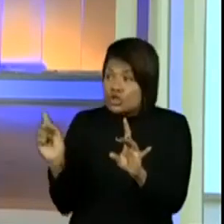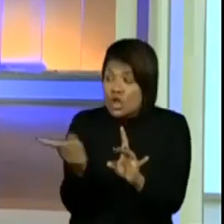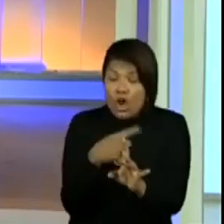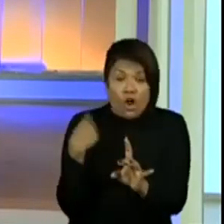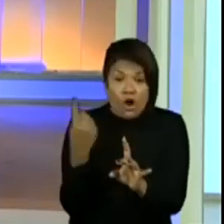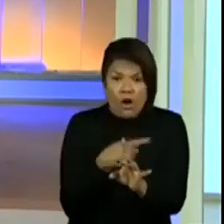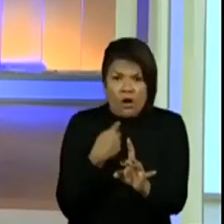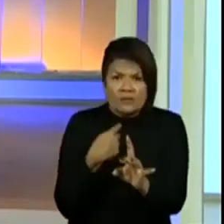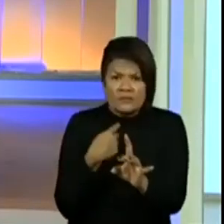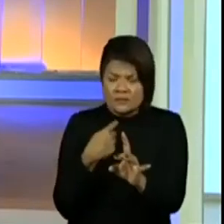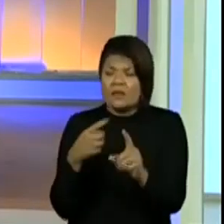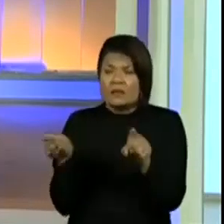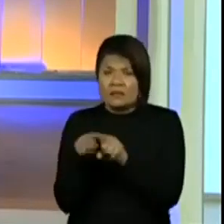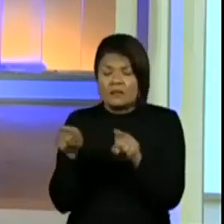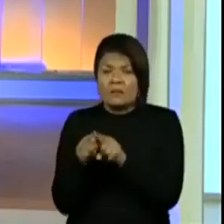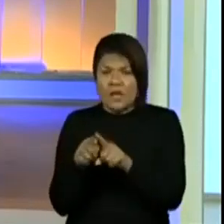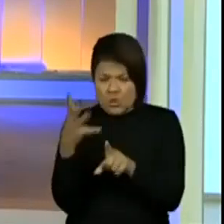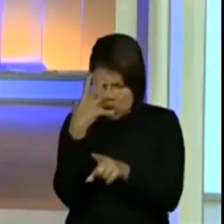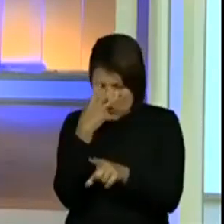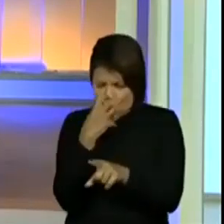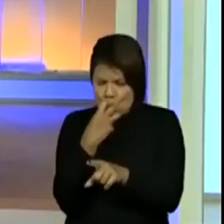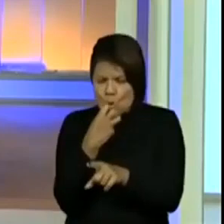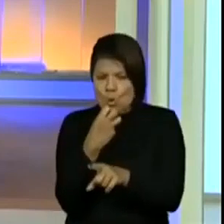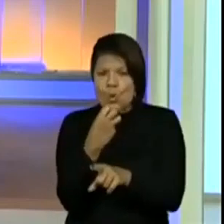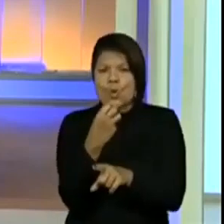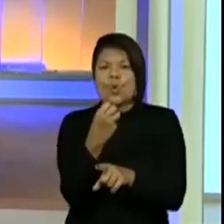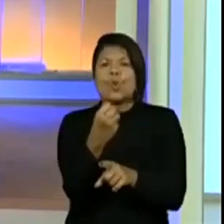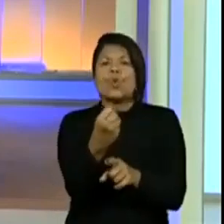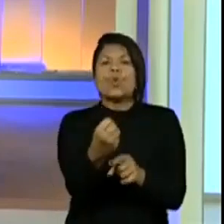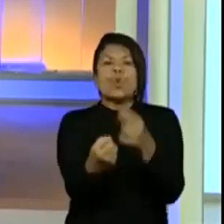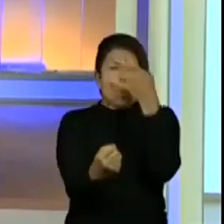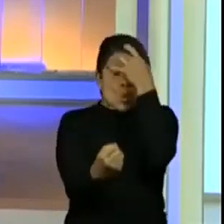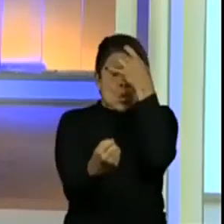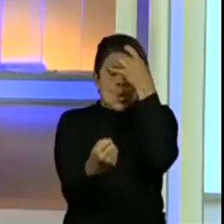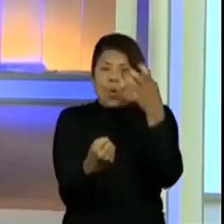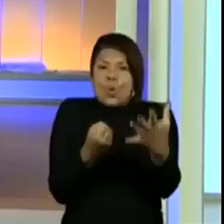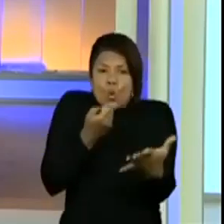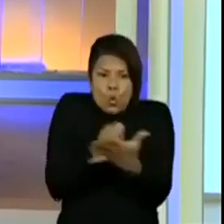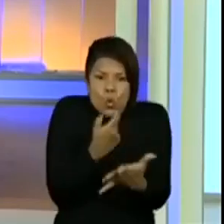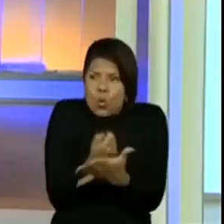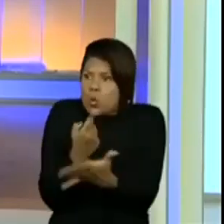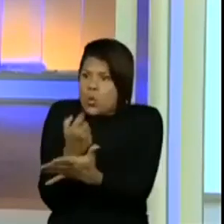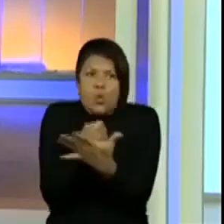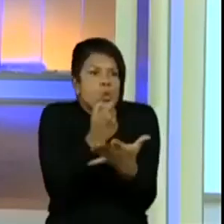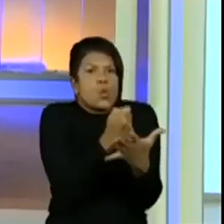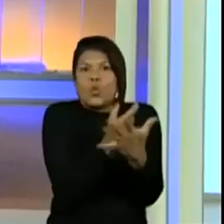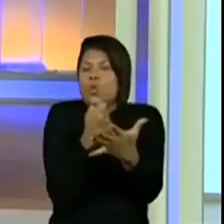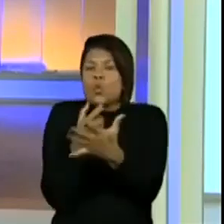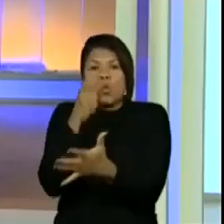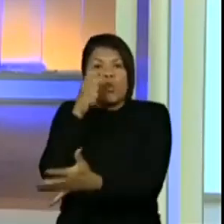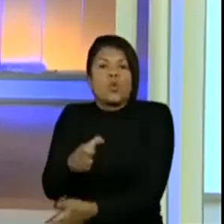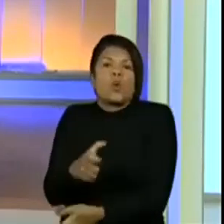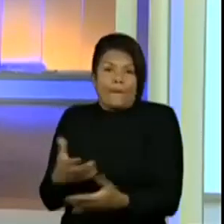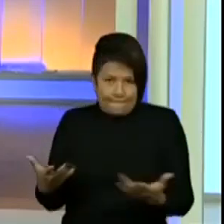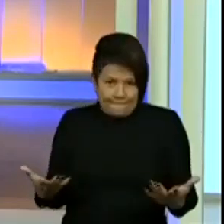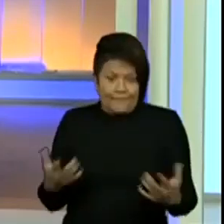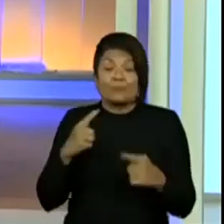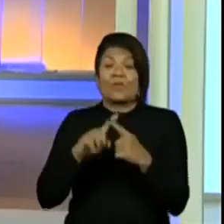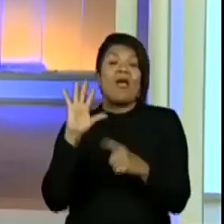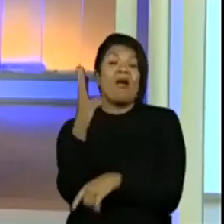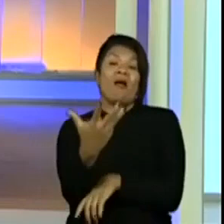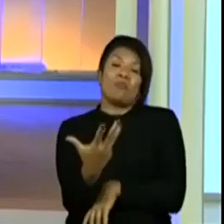somos consumidos? Pois é, porque tudo é feito sobre o tempo da indústria. Pois é, tempo da